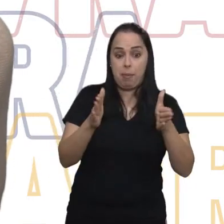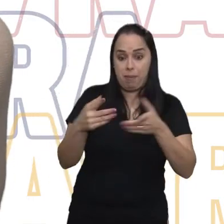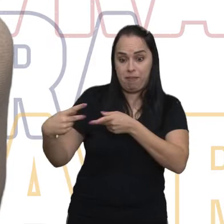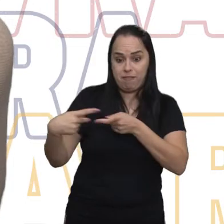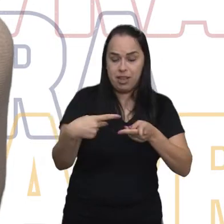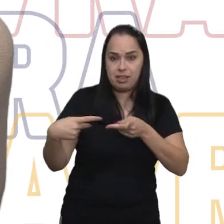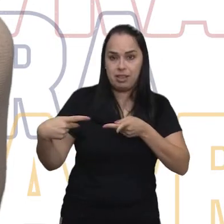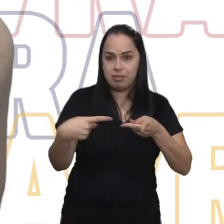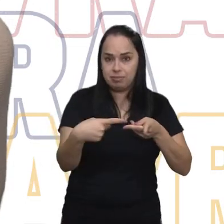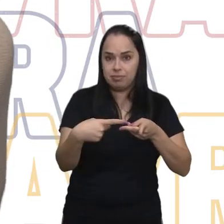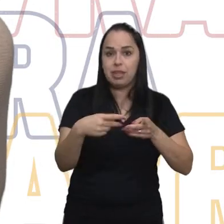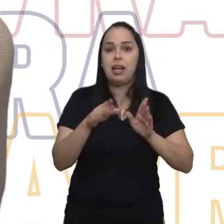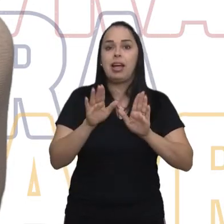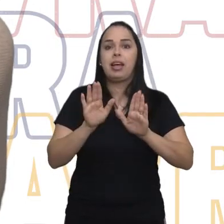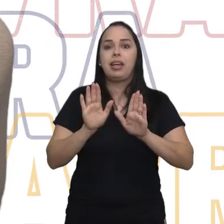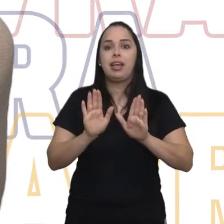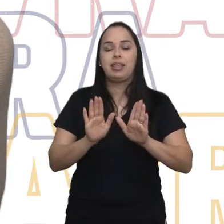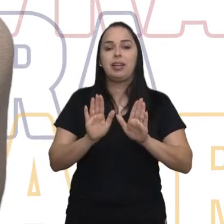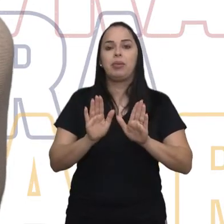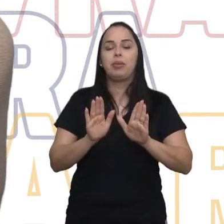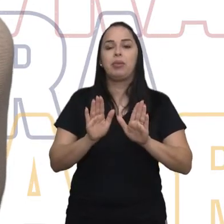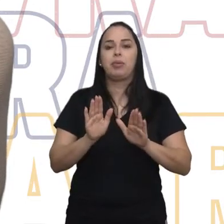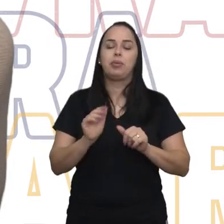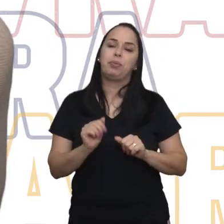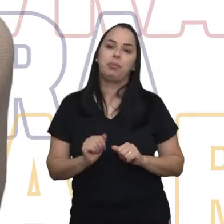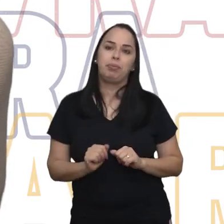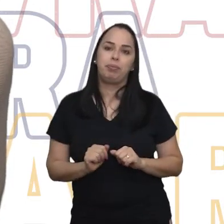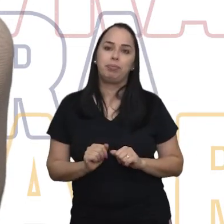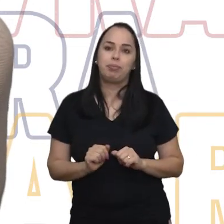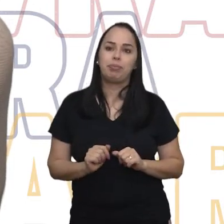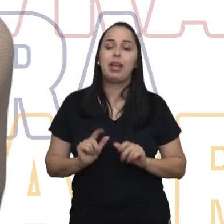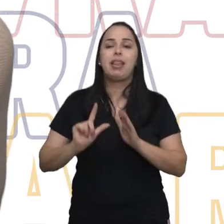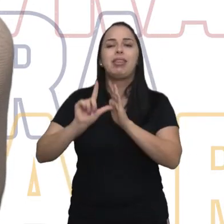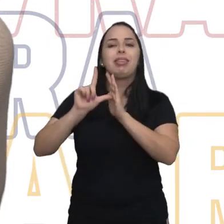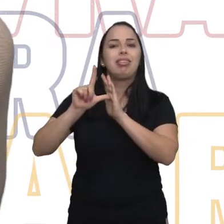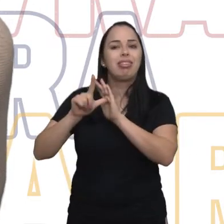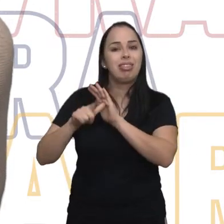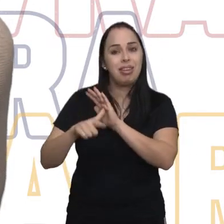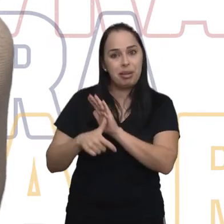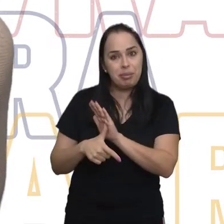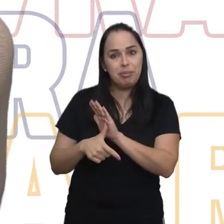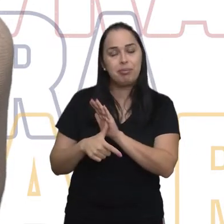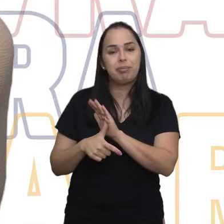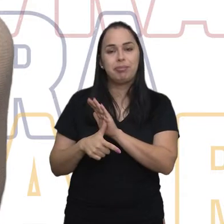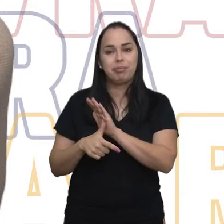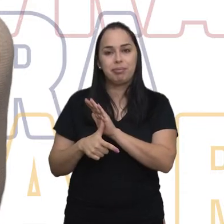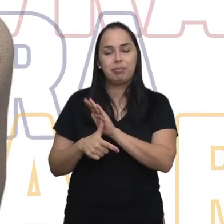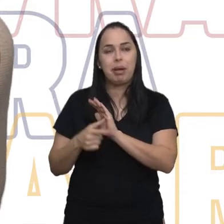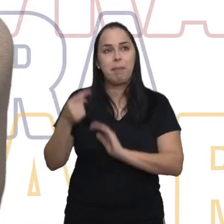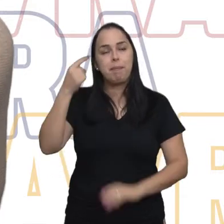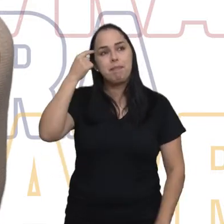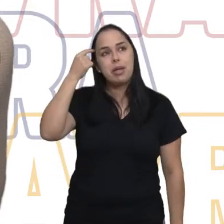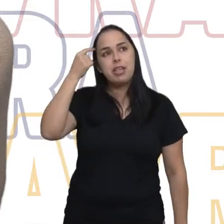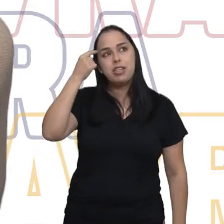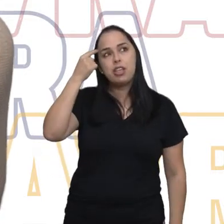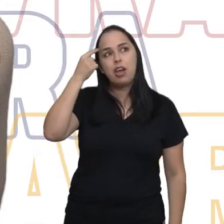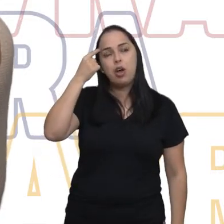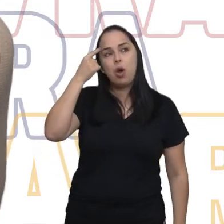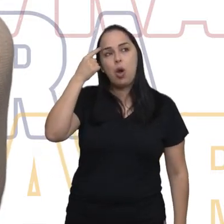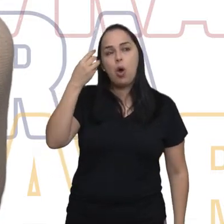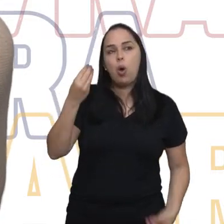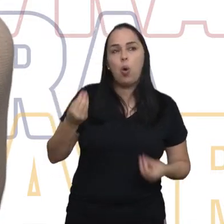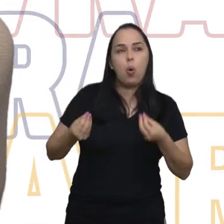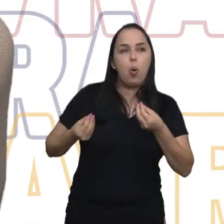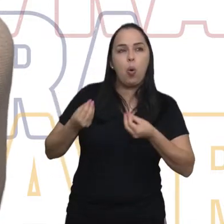foi dado a parte da visitação e mais tarde vamos pensar em como devolver isso